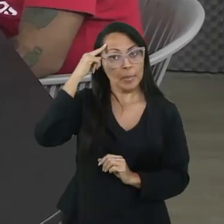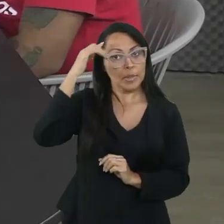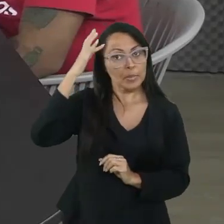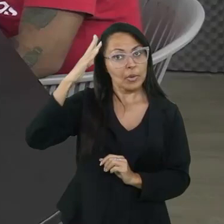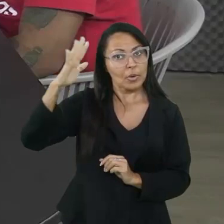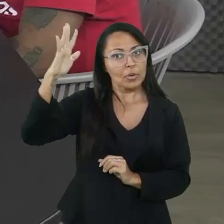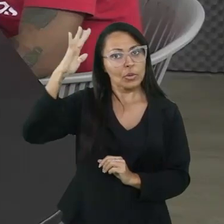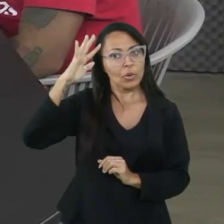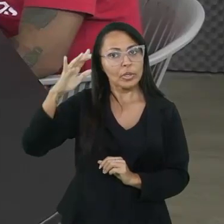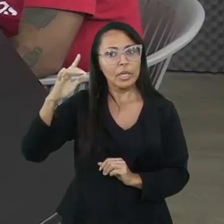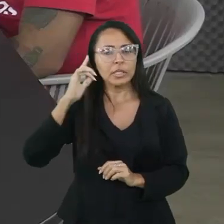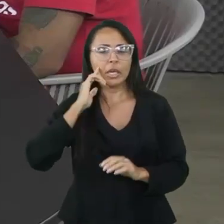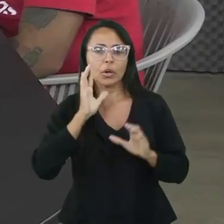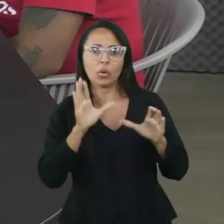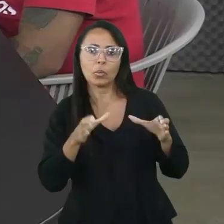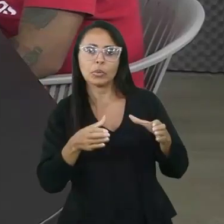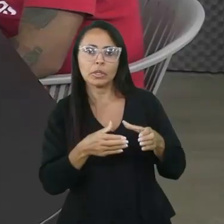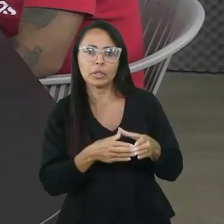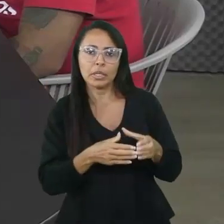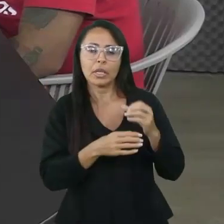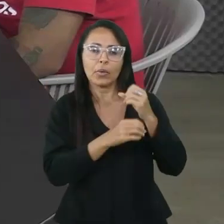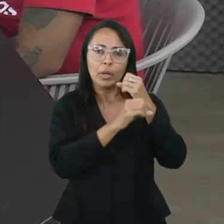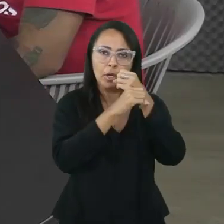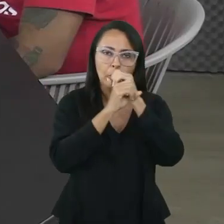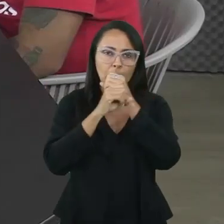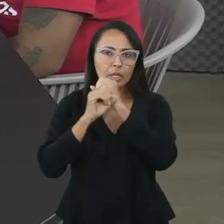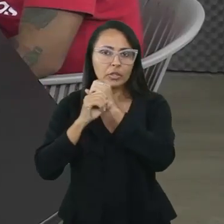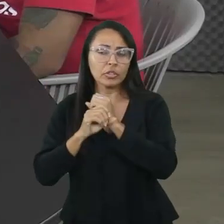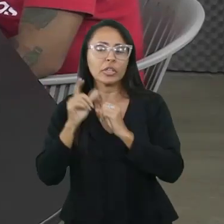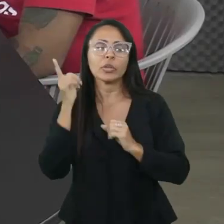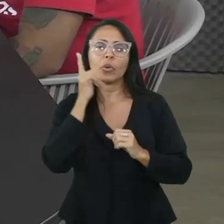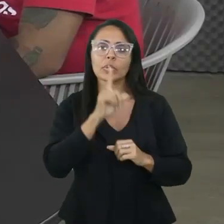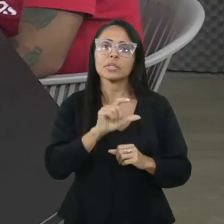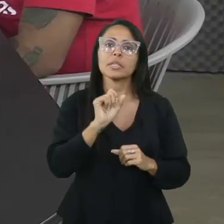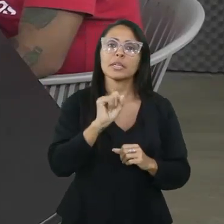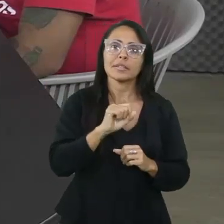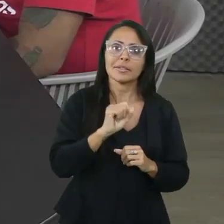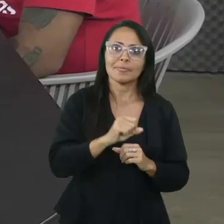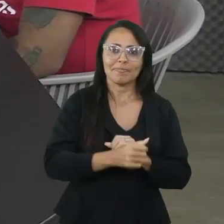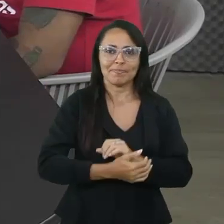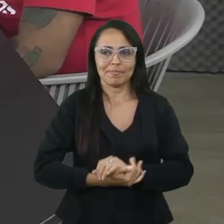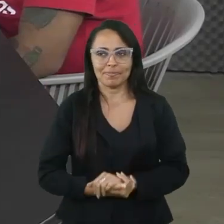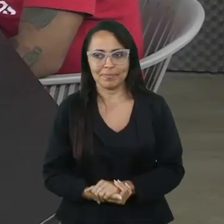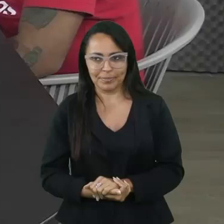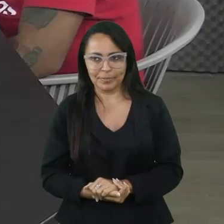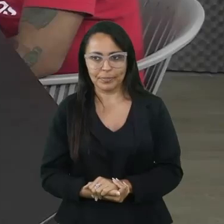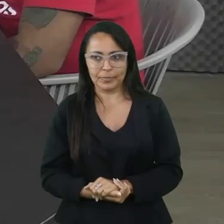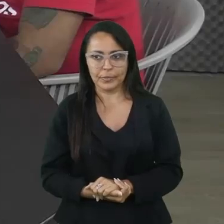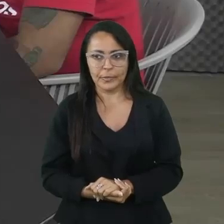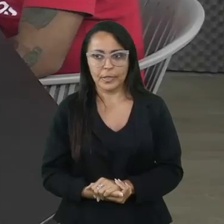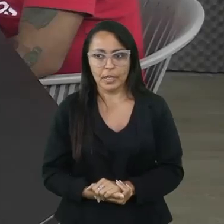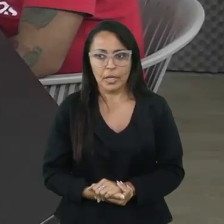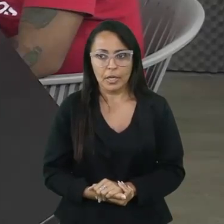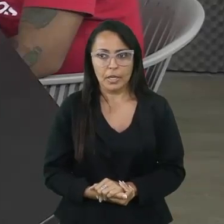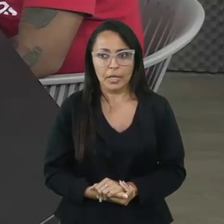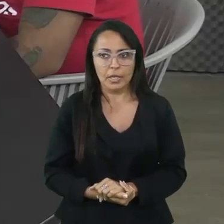toda comunidade que tem uma escola, que tem um laboratóriozinho pequeno, a gente consiga fazer isso, né? O meu sonho é esse aí. Se eu puder um